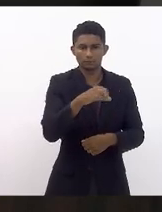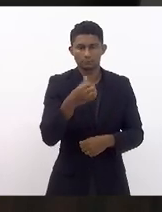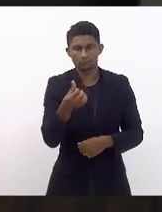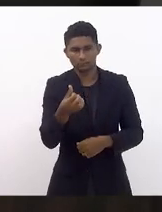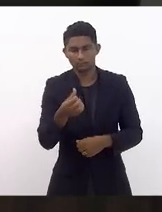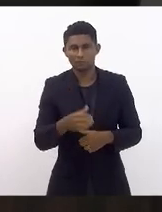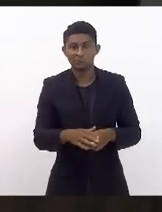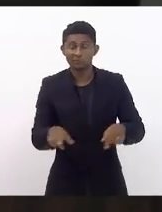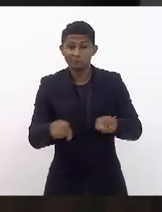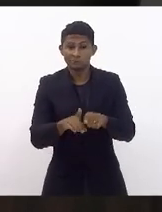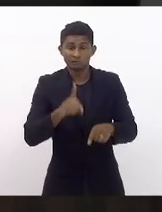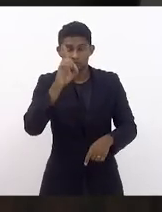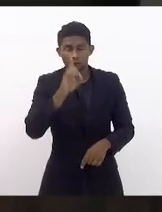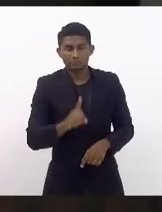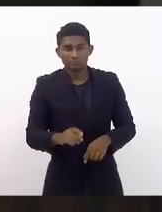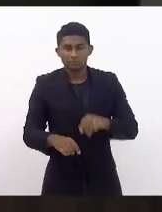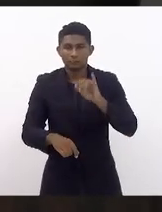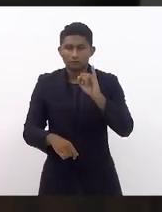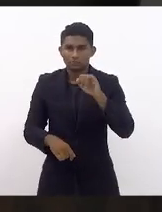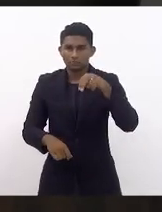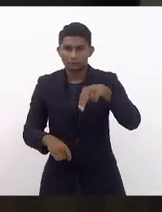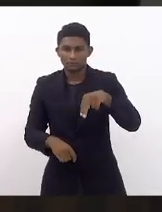do INAMPS,